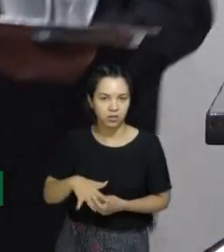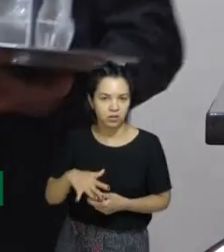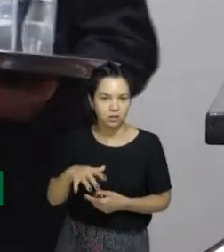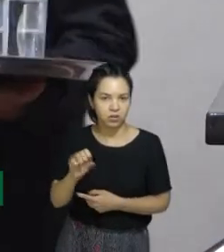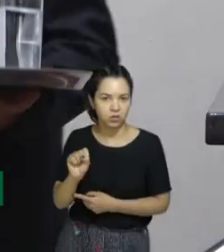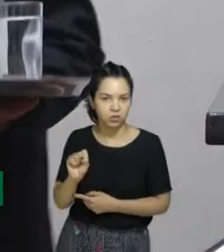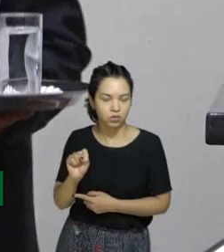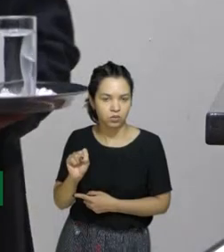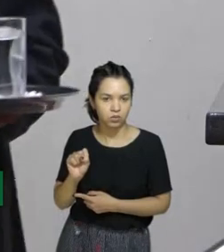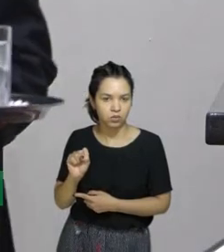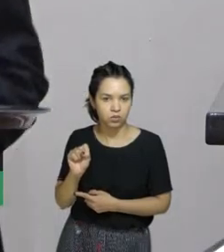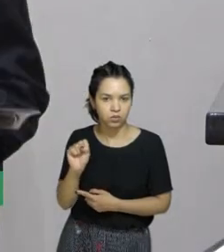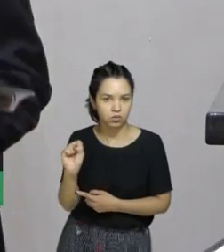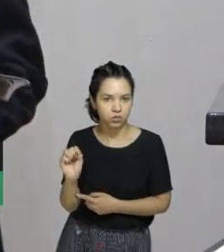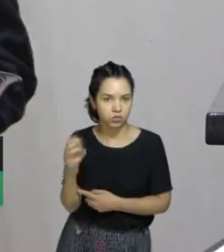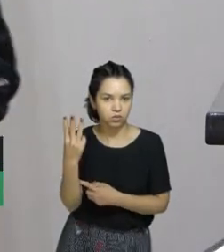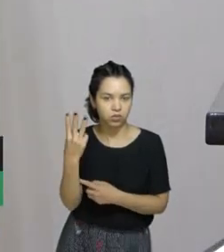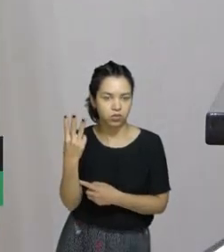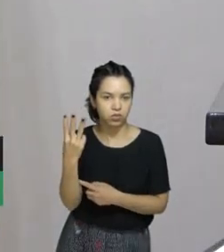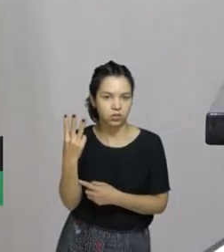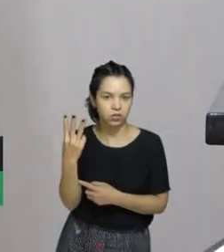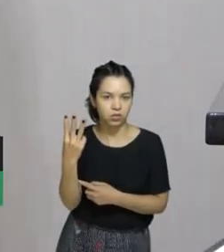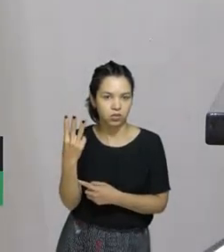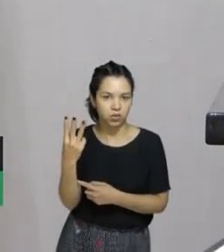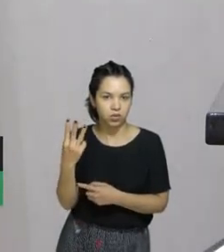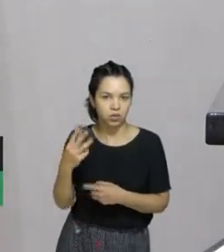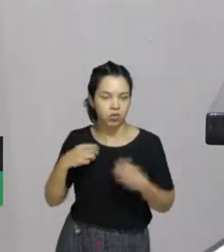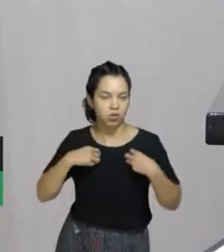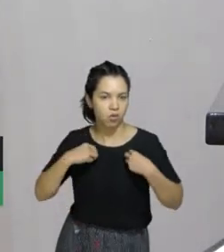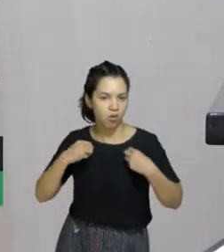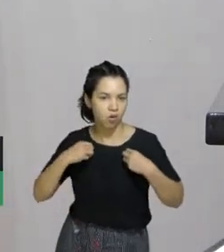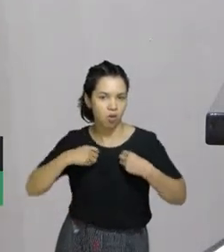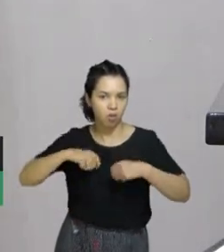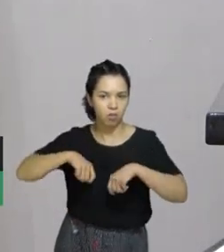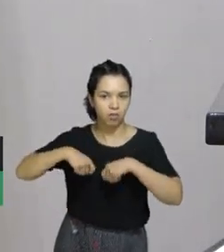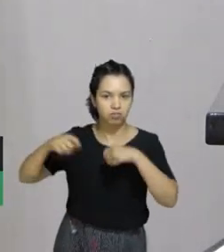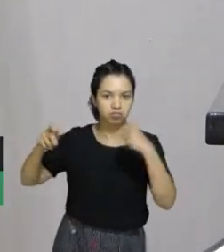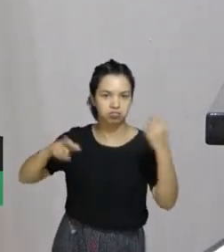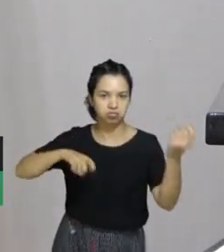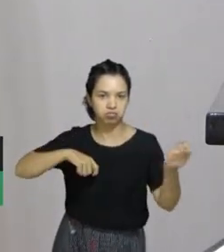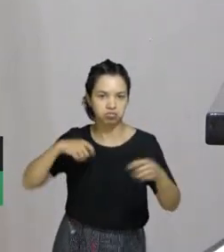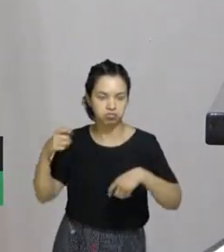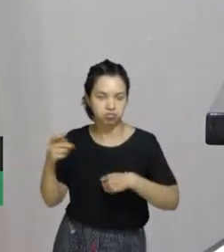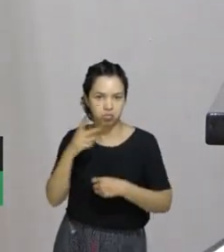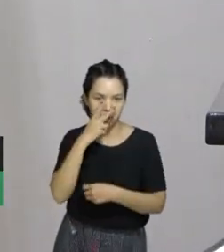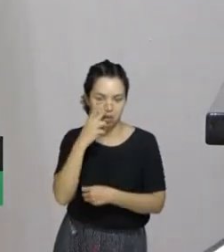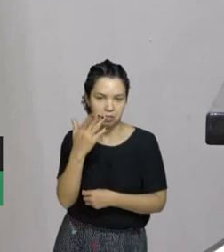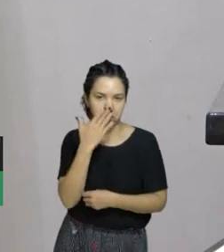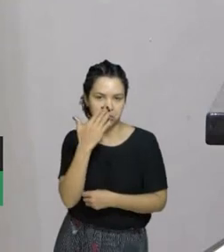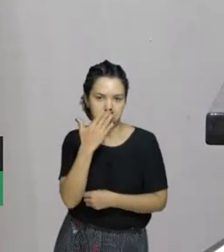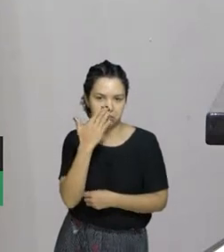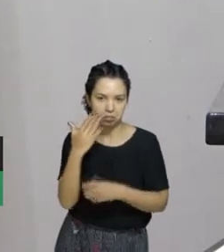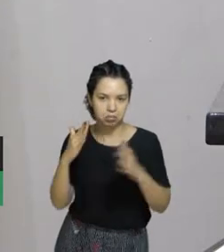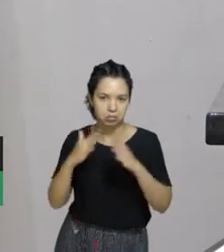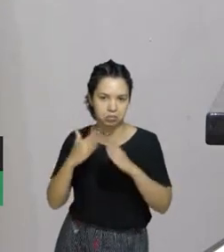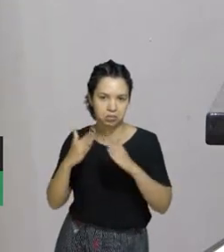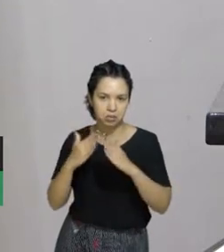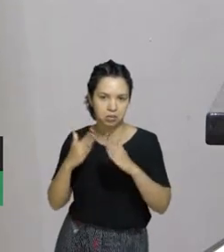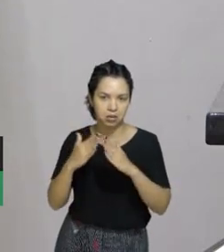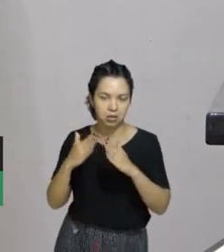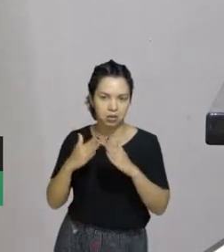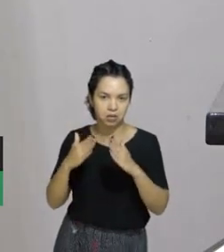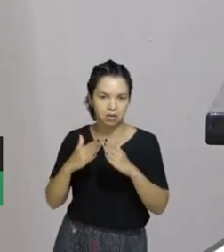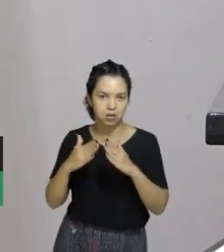striptease, digno de cabaré, apresentando em evento do Ministério da Saúde